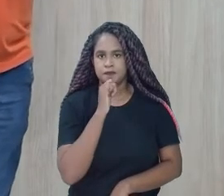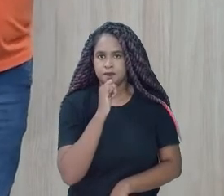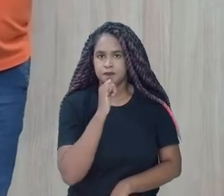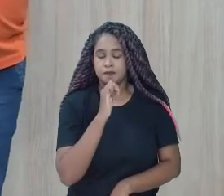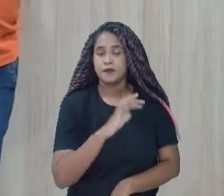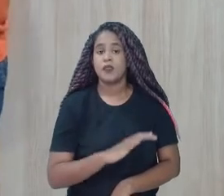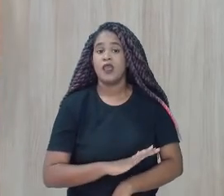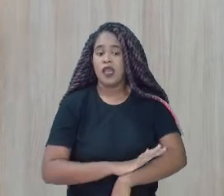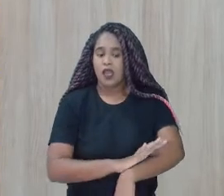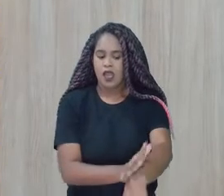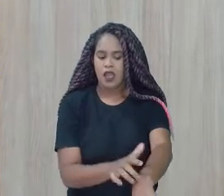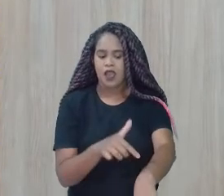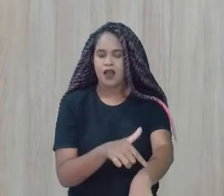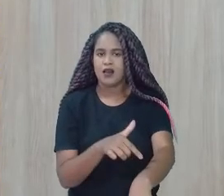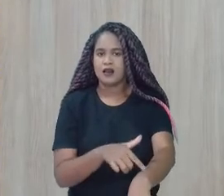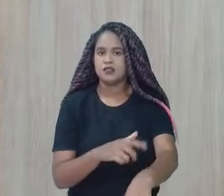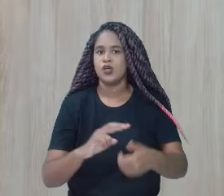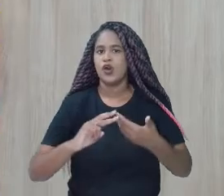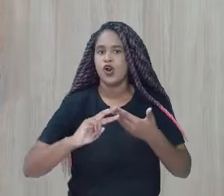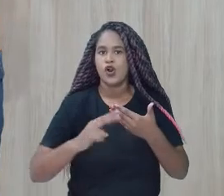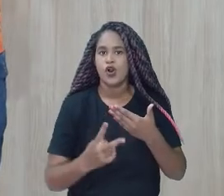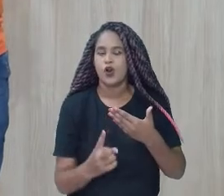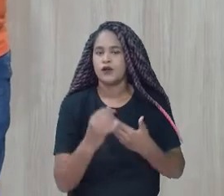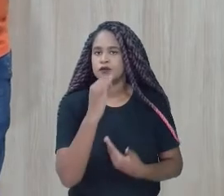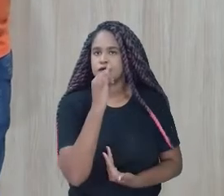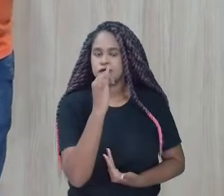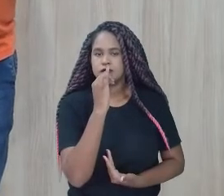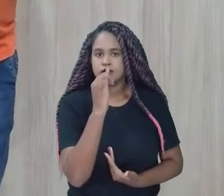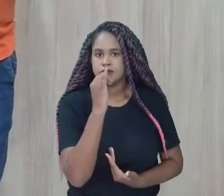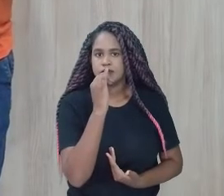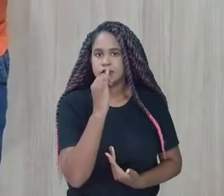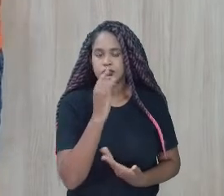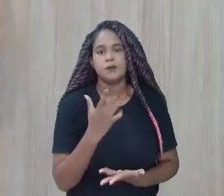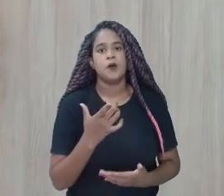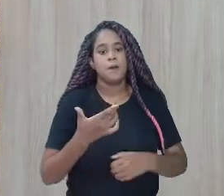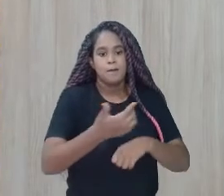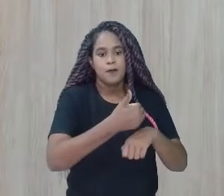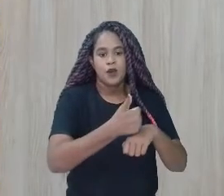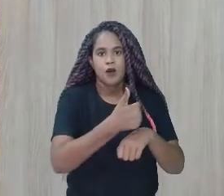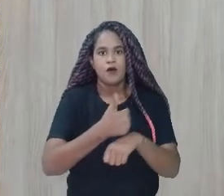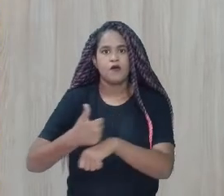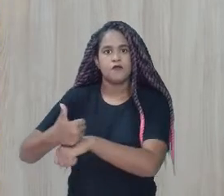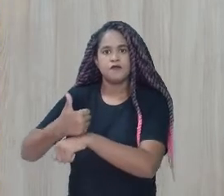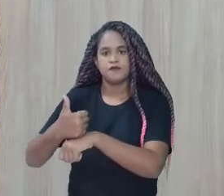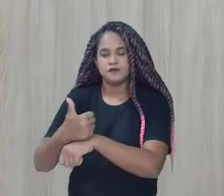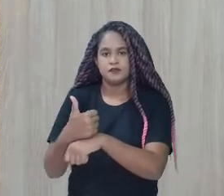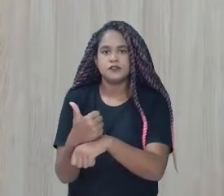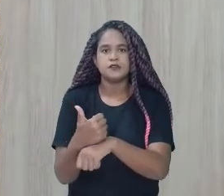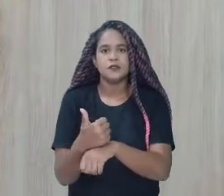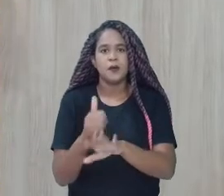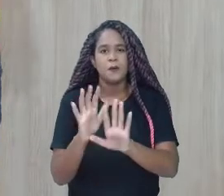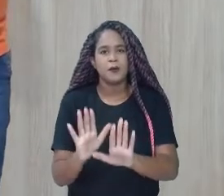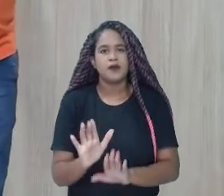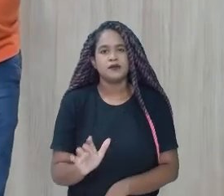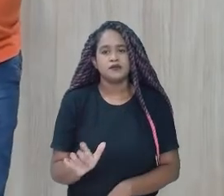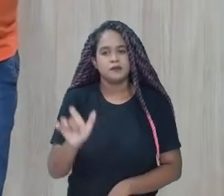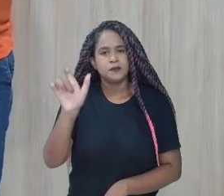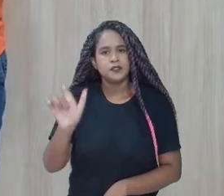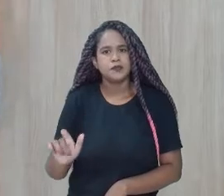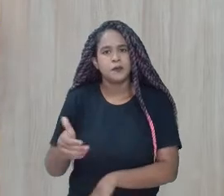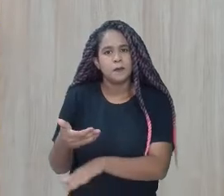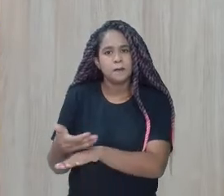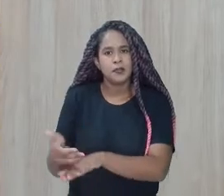faz, por exemplo, com que em uma mesma profissão a diferença salarial entre